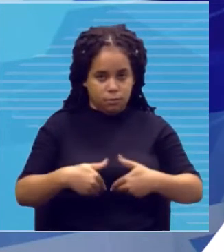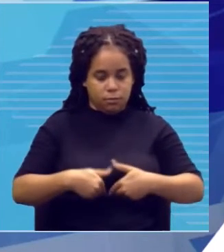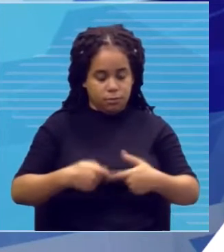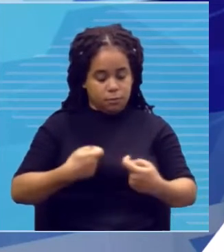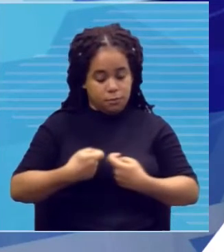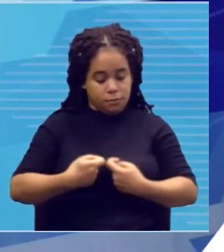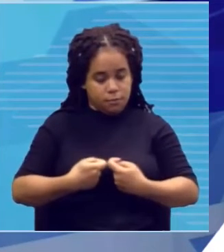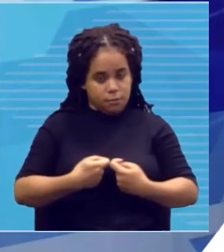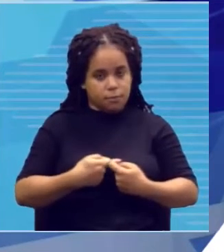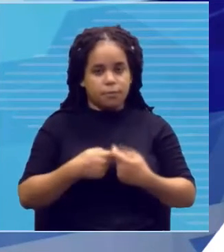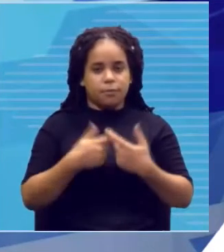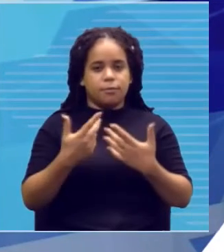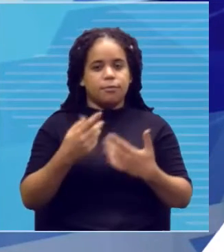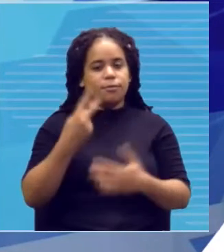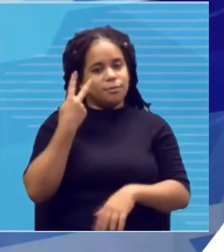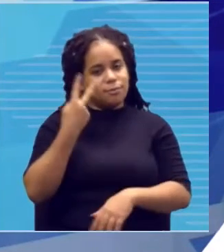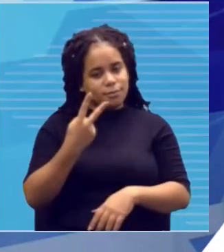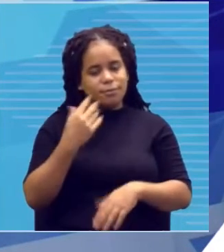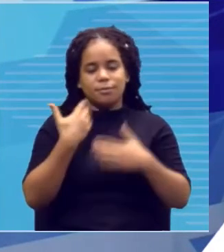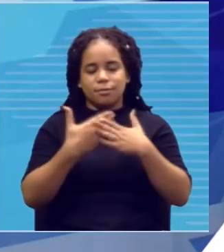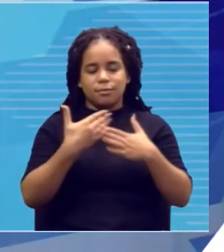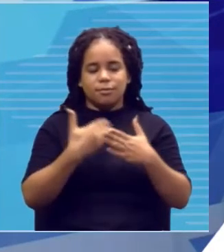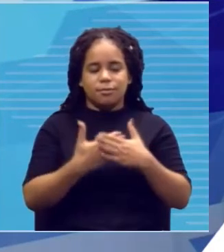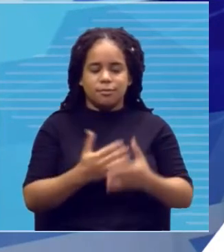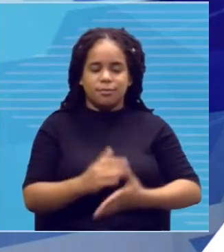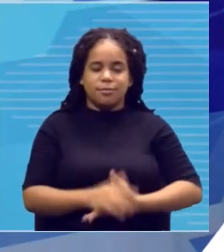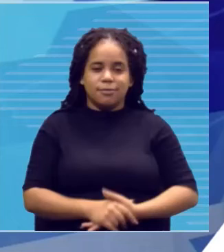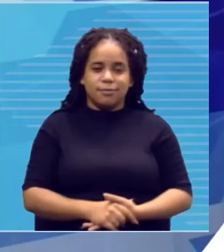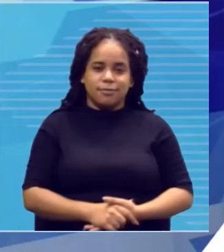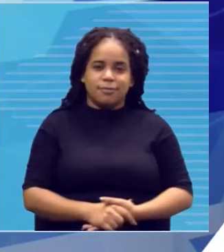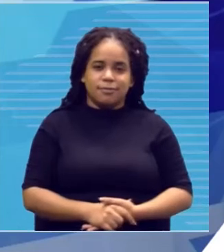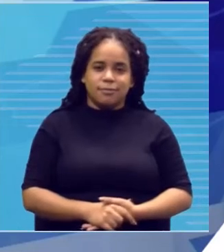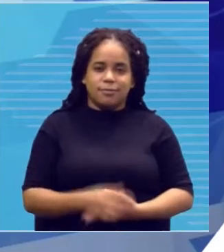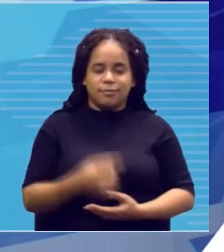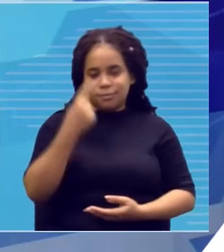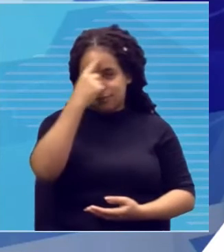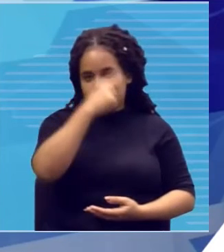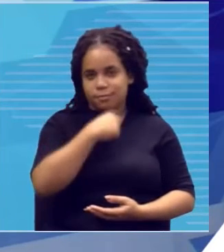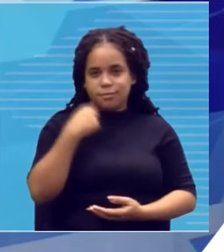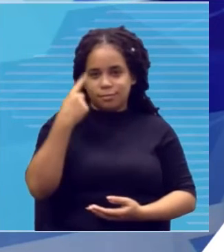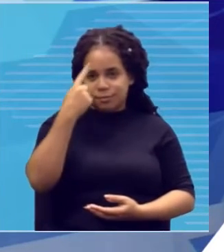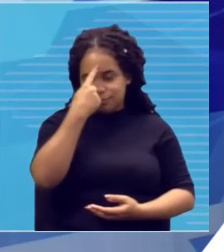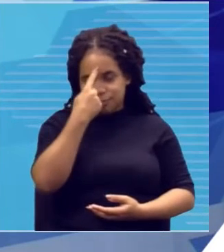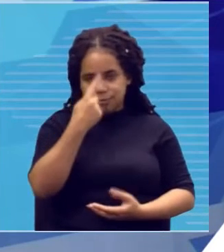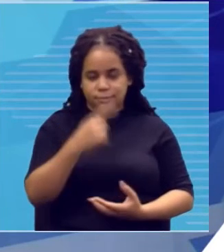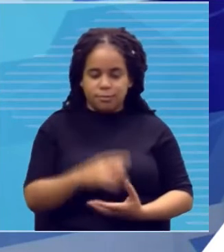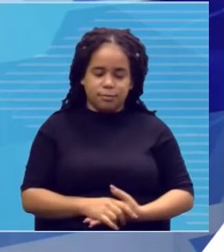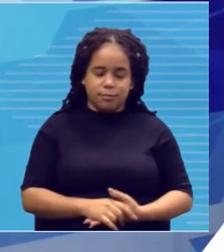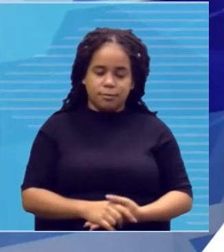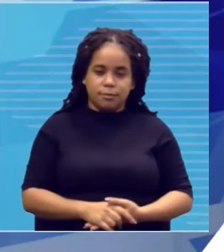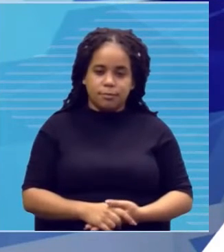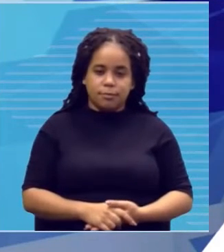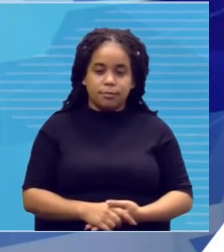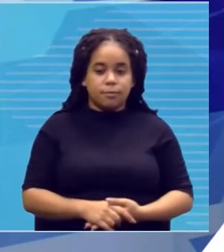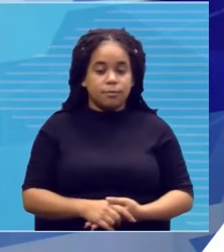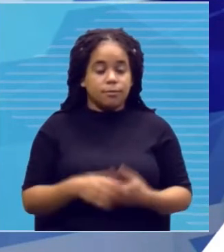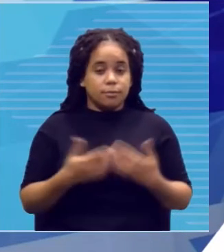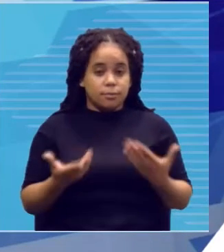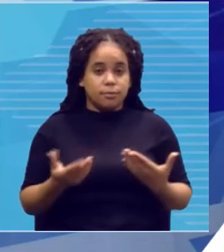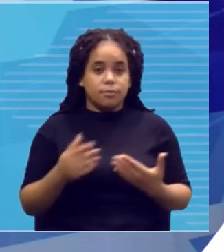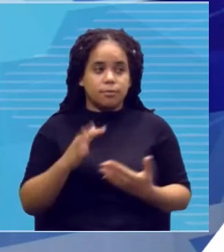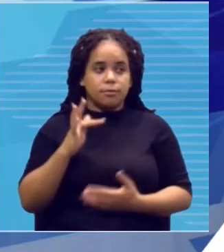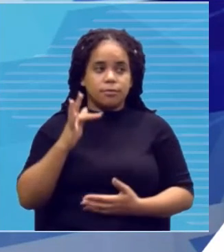12:20 São duas aulas beleza duas aulas de uma hora Tá certo jovens